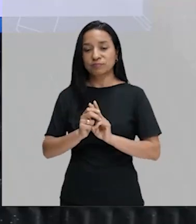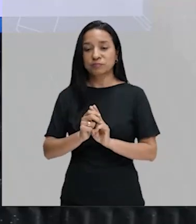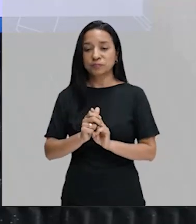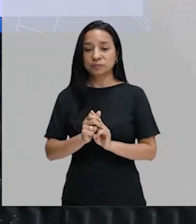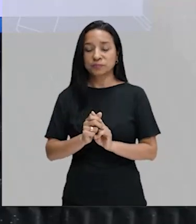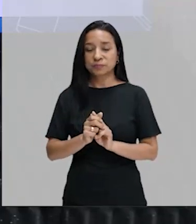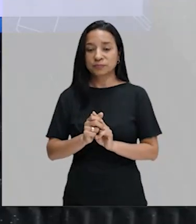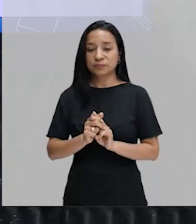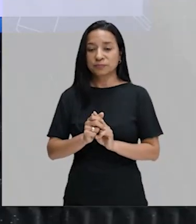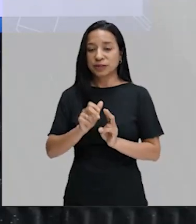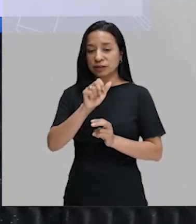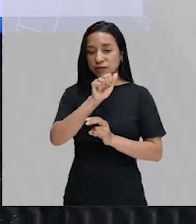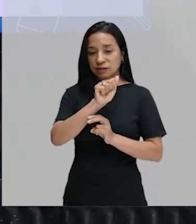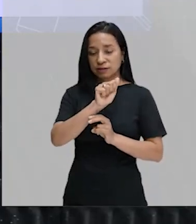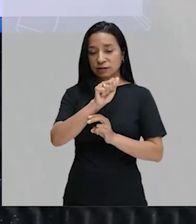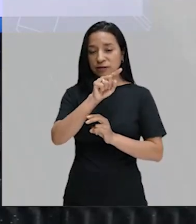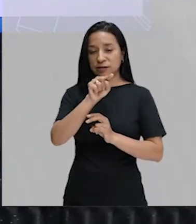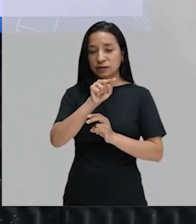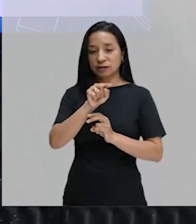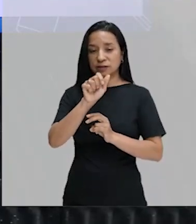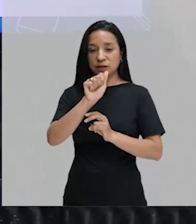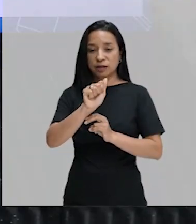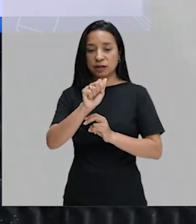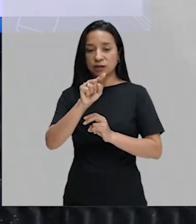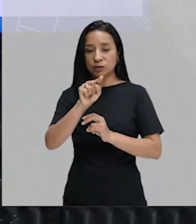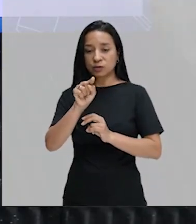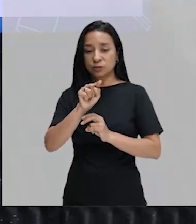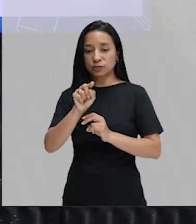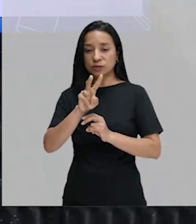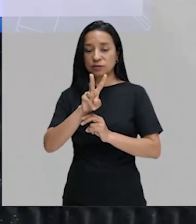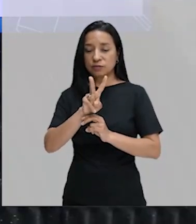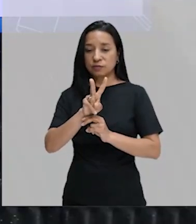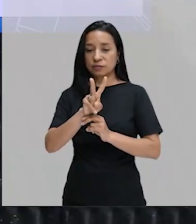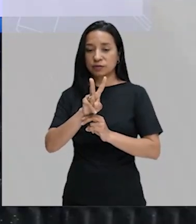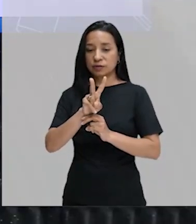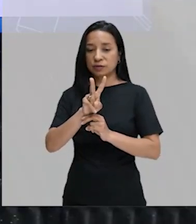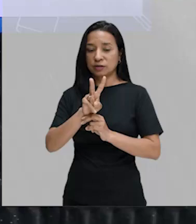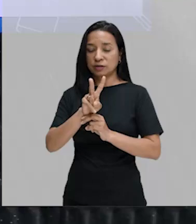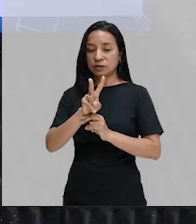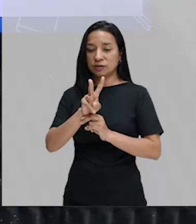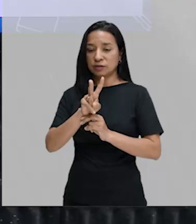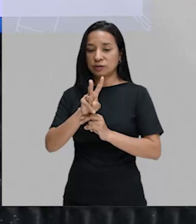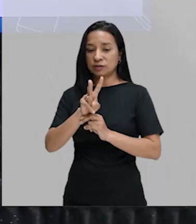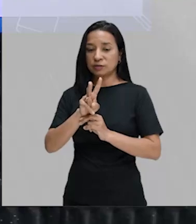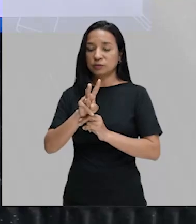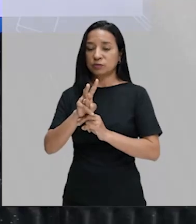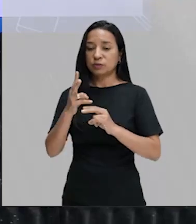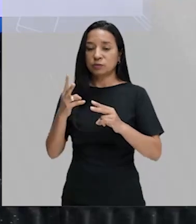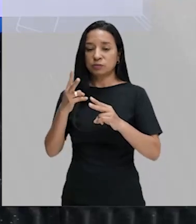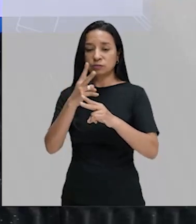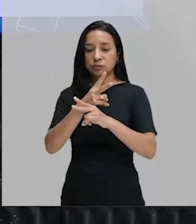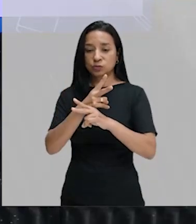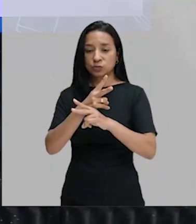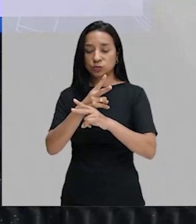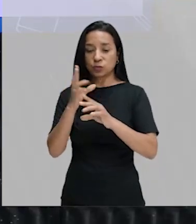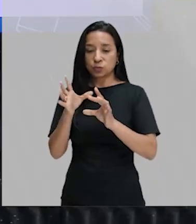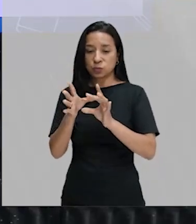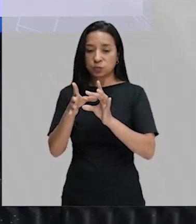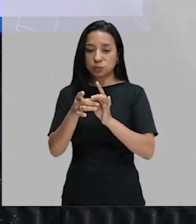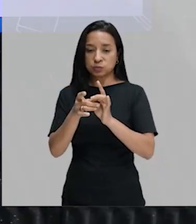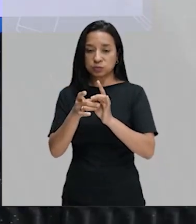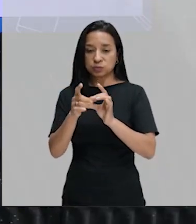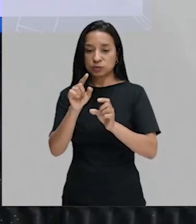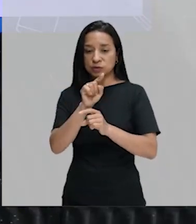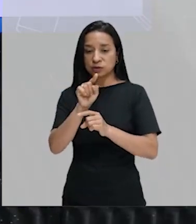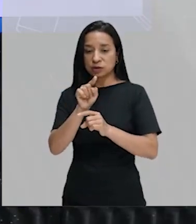junta ZA com ZV, vai formar o genótipo ZVZA. Eu sei que o V ele é